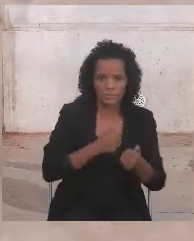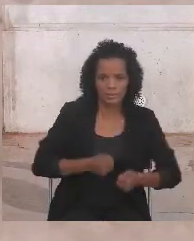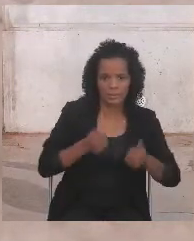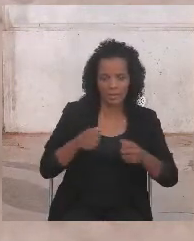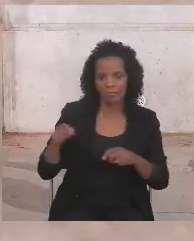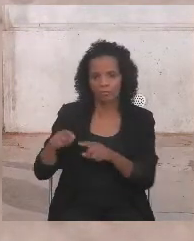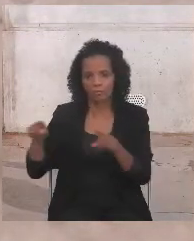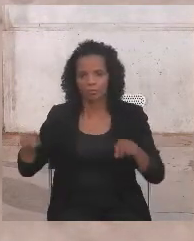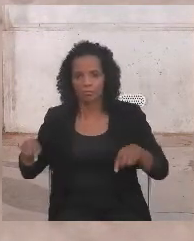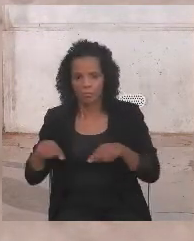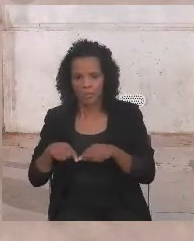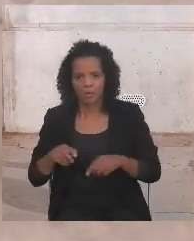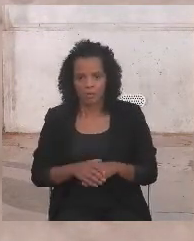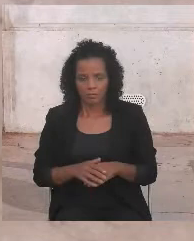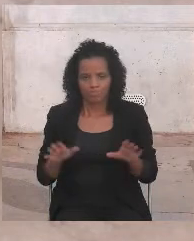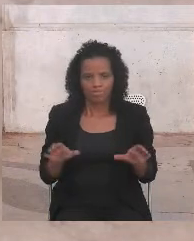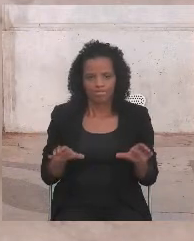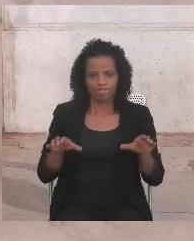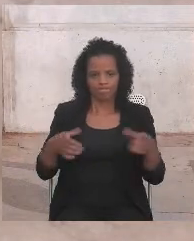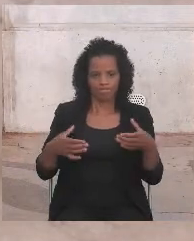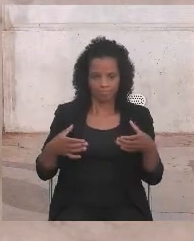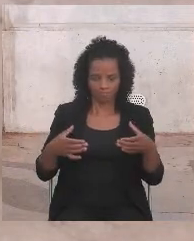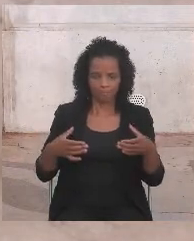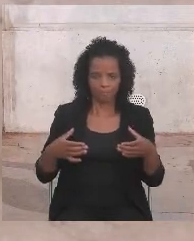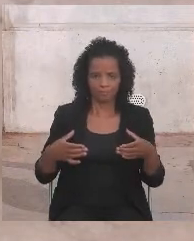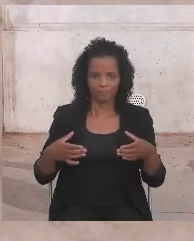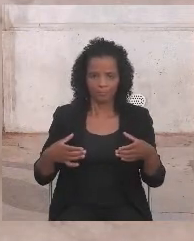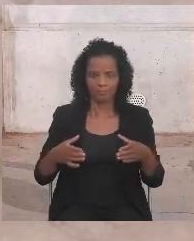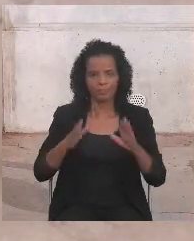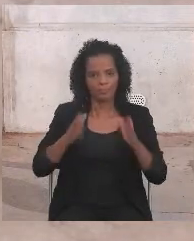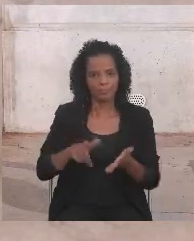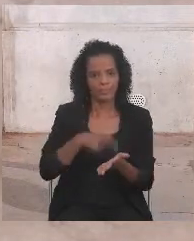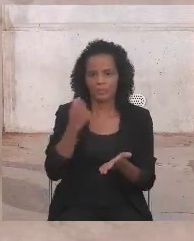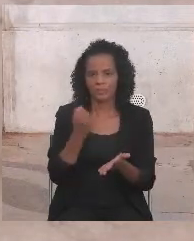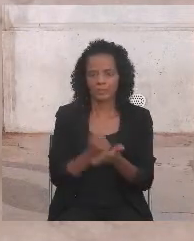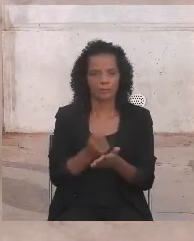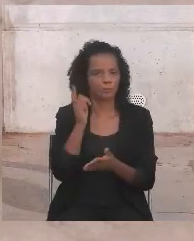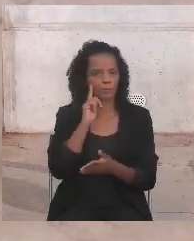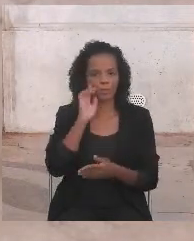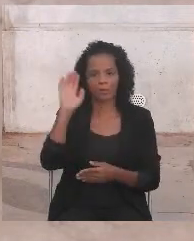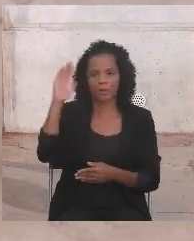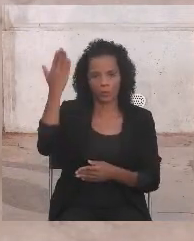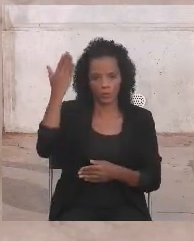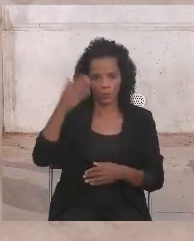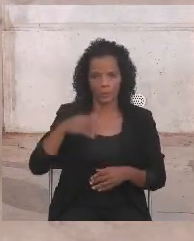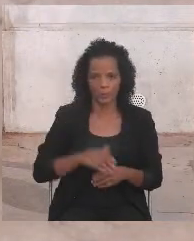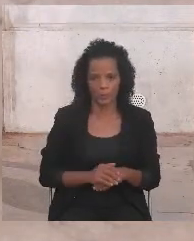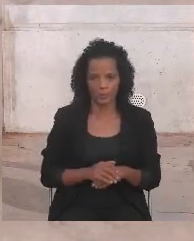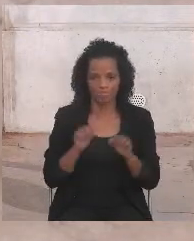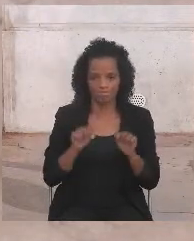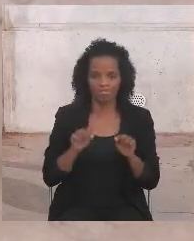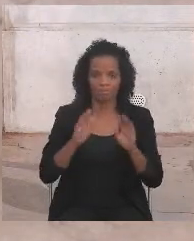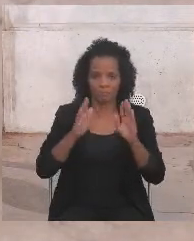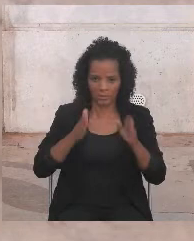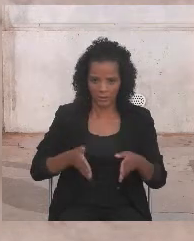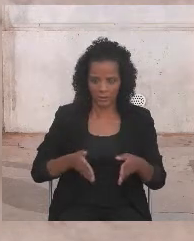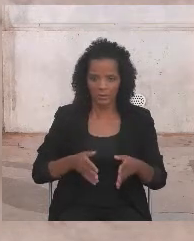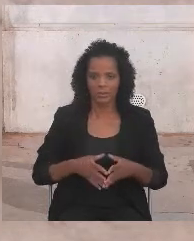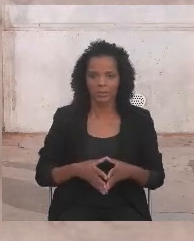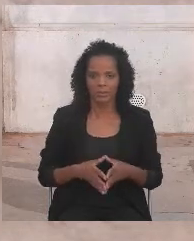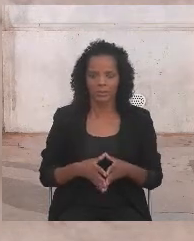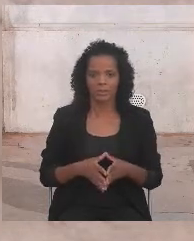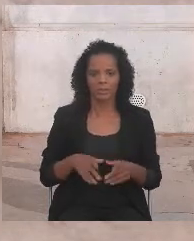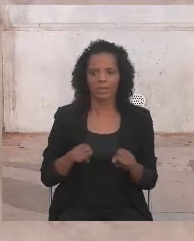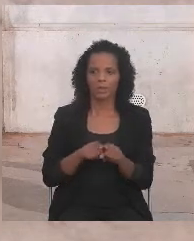cidade e o espaço que a comunidade tem que estar sempre acima de tudo e de todos. Ela tem que ser